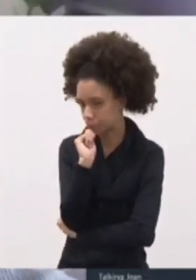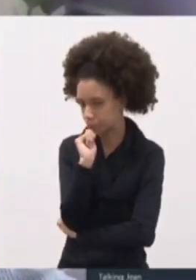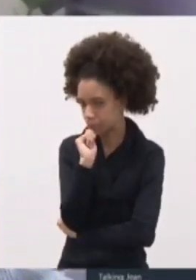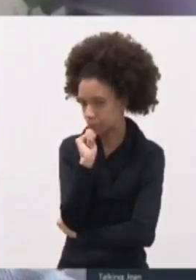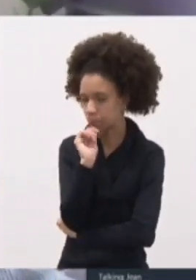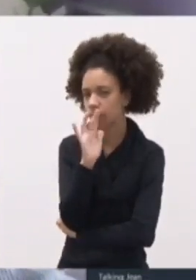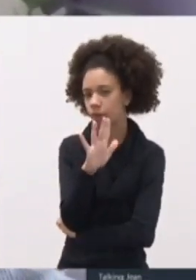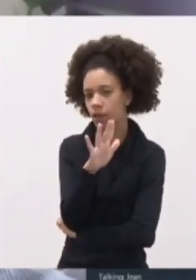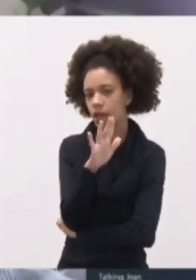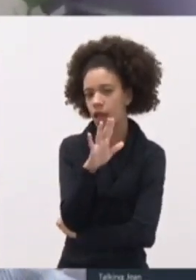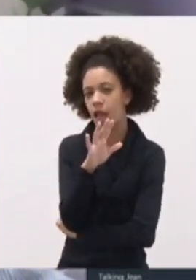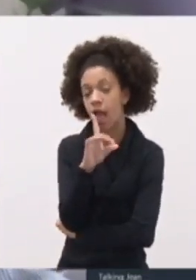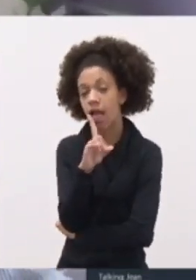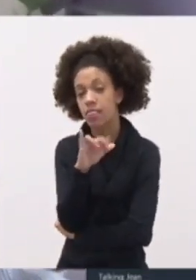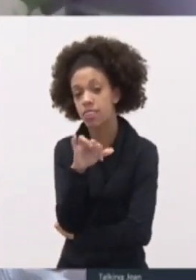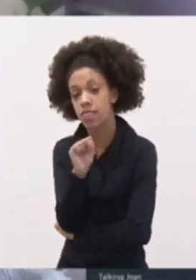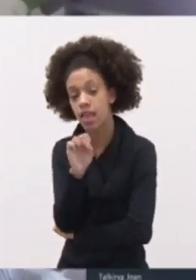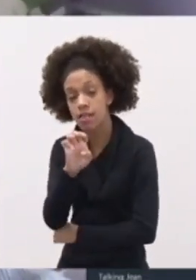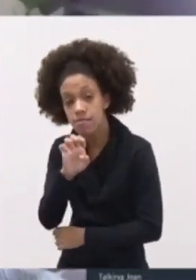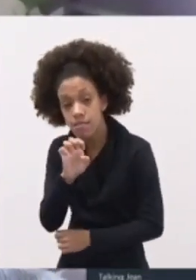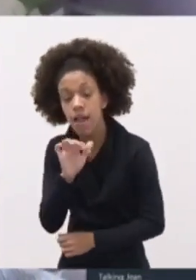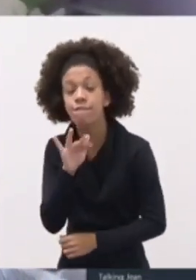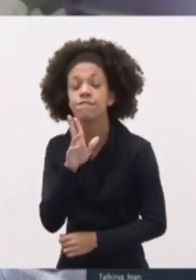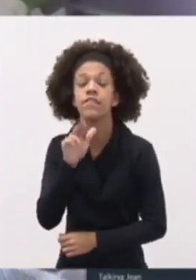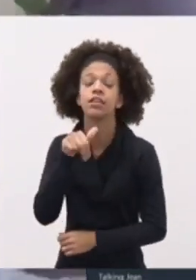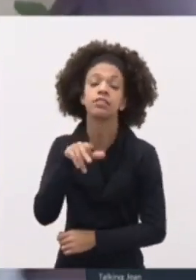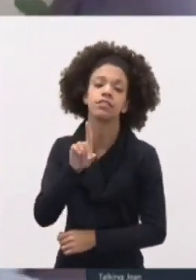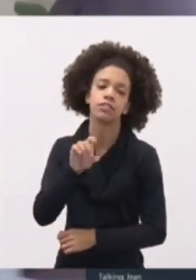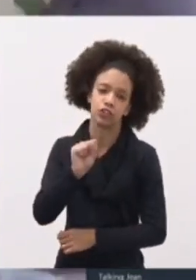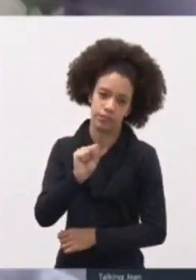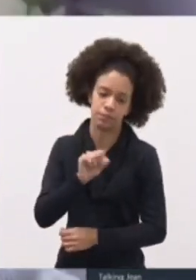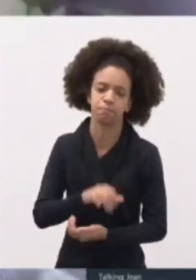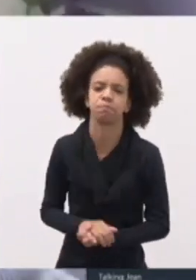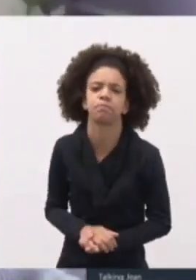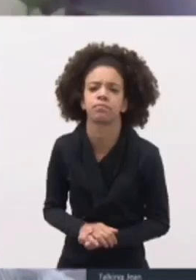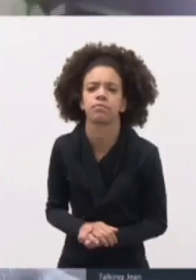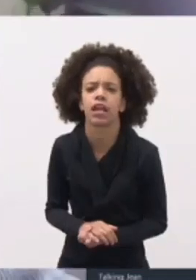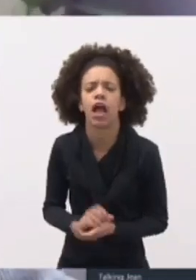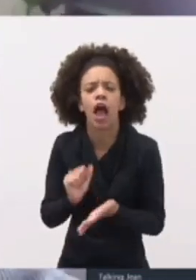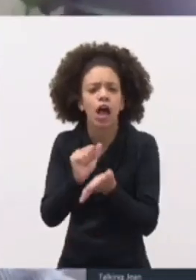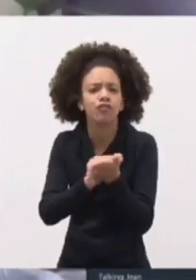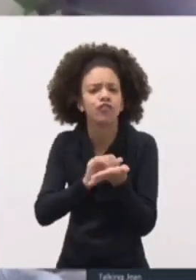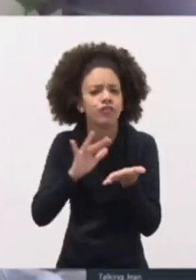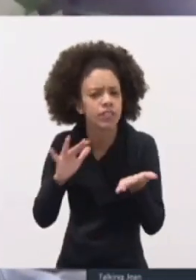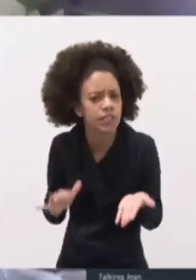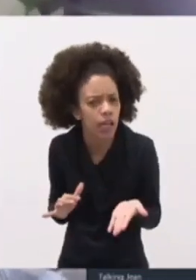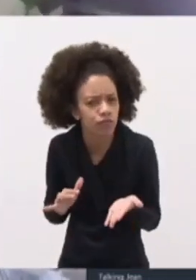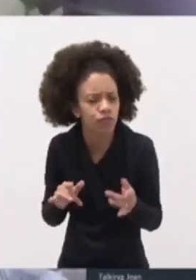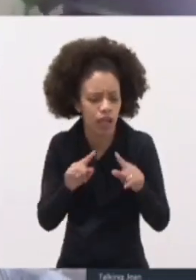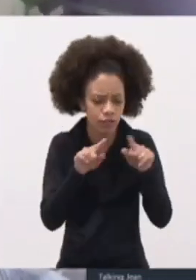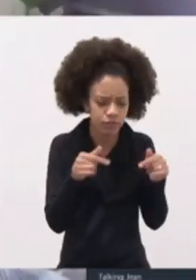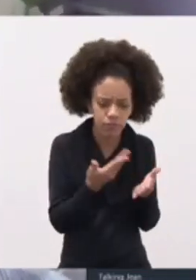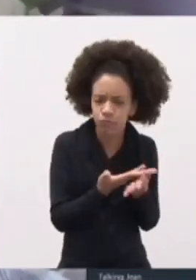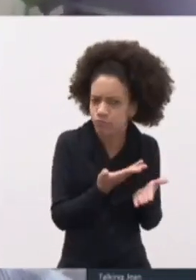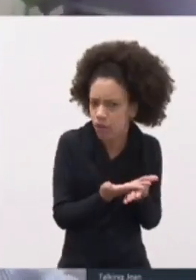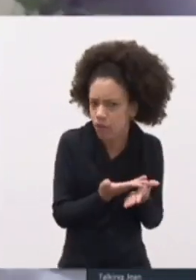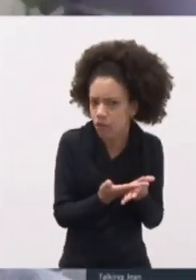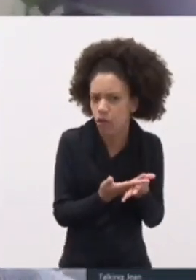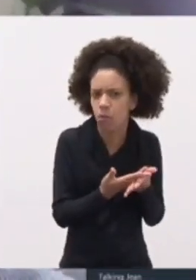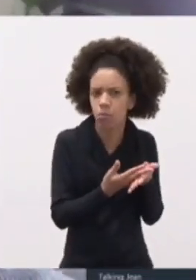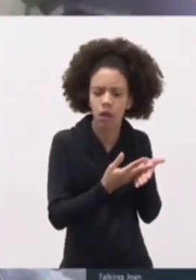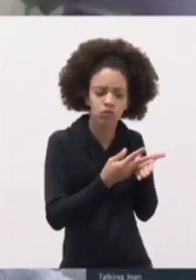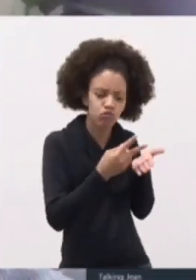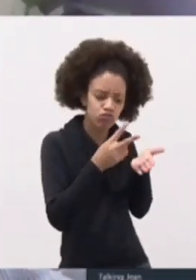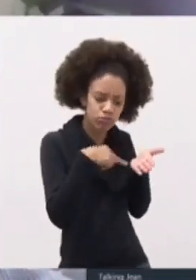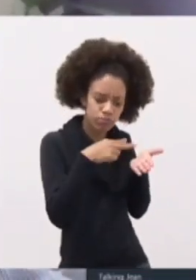que é da Daisy Fernandes Contreira. Sobre atividades de sala de leitura, o que